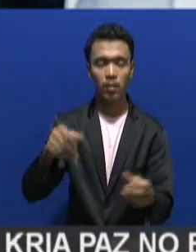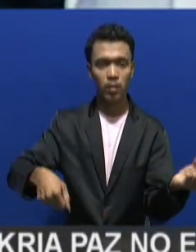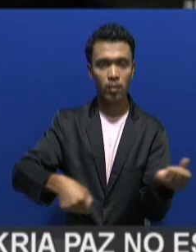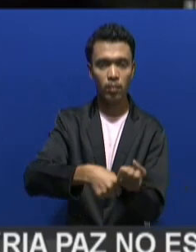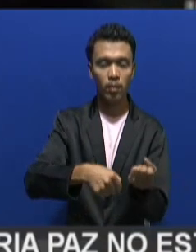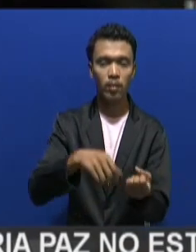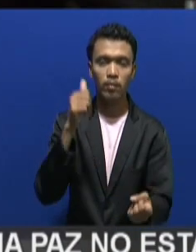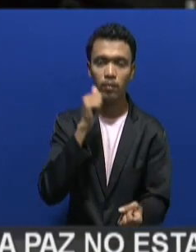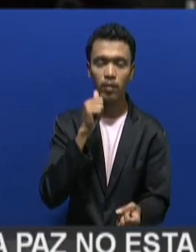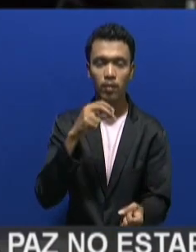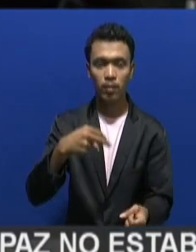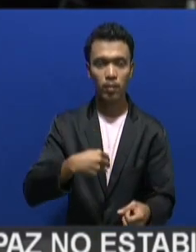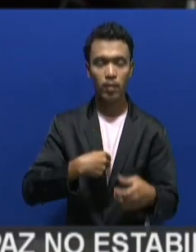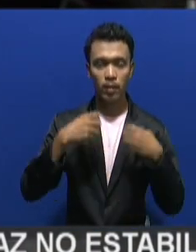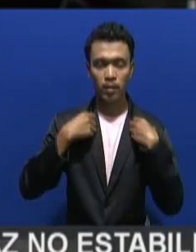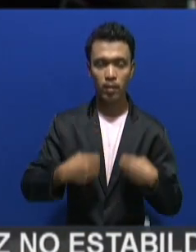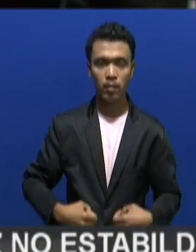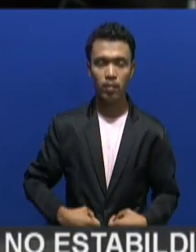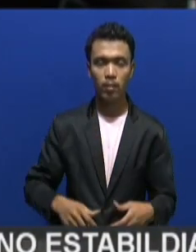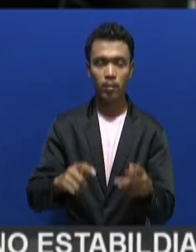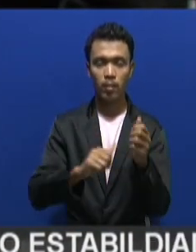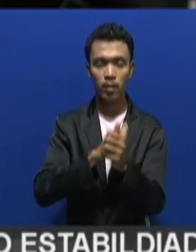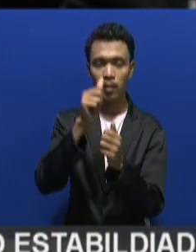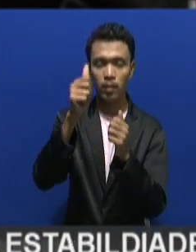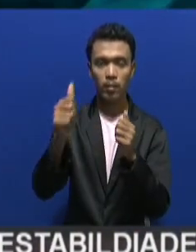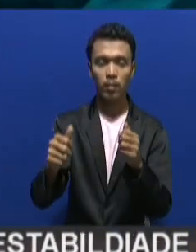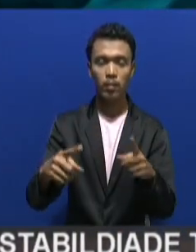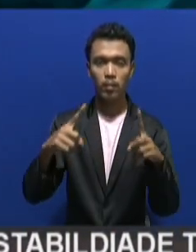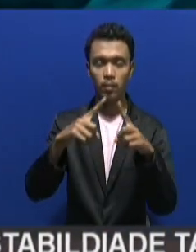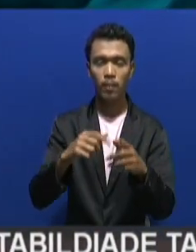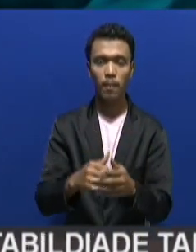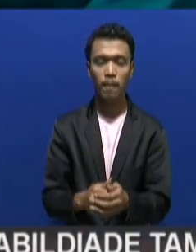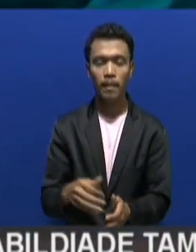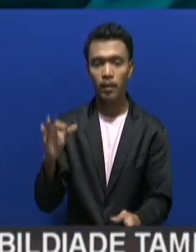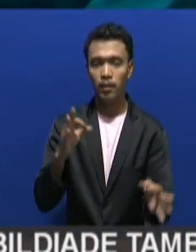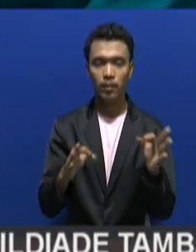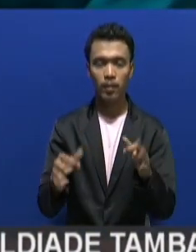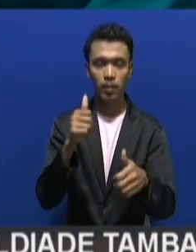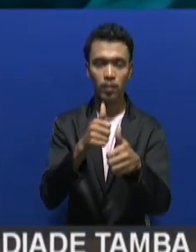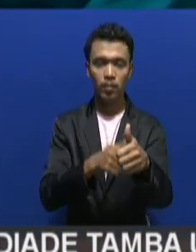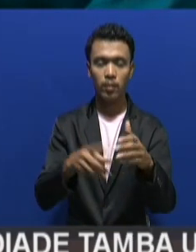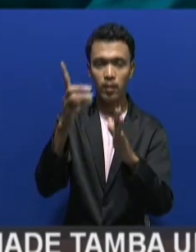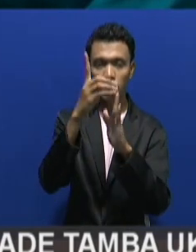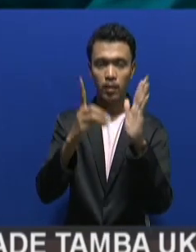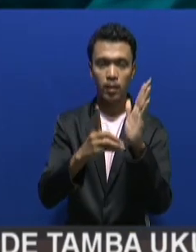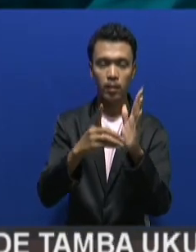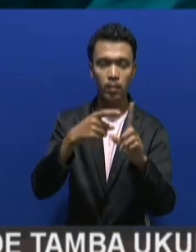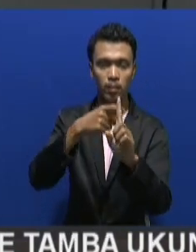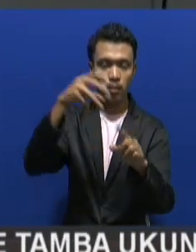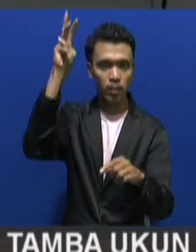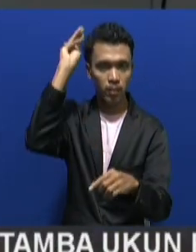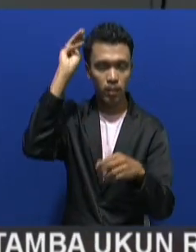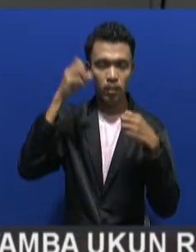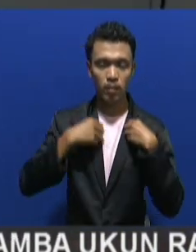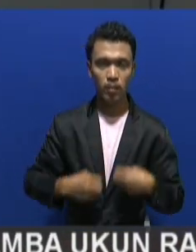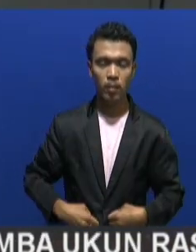ni Saudi lihusi sensibilisasi no rasteu kanker cervix. Enquanto tuir dadu susi Ministeru Saudi, feto